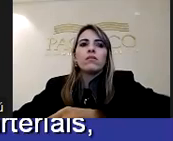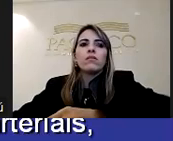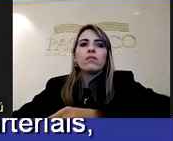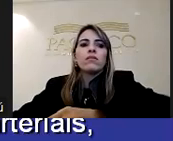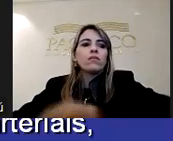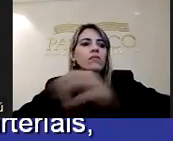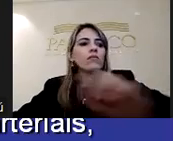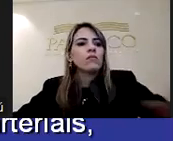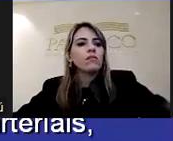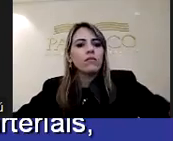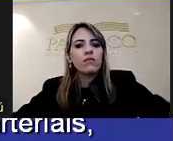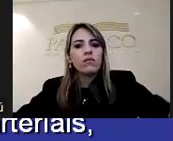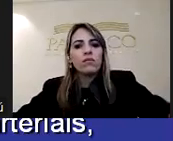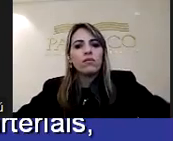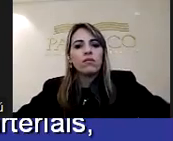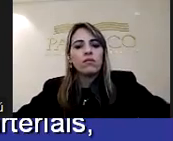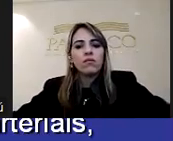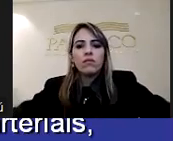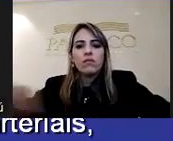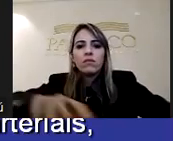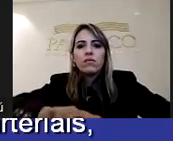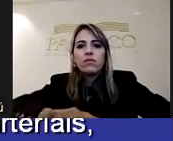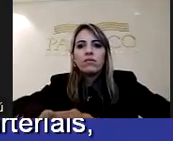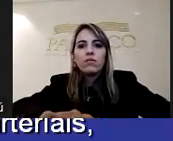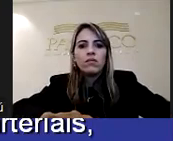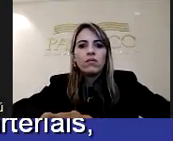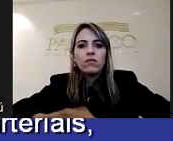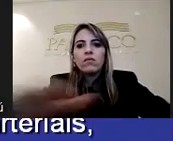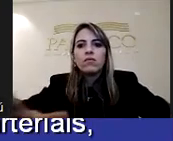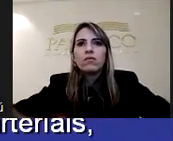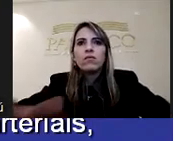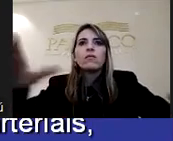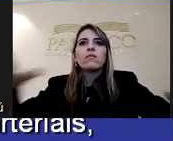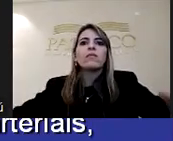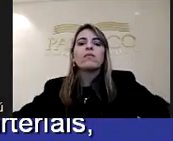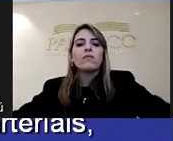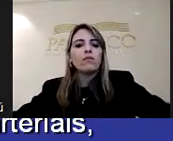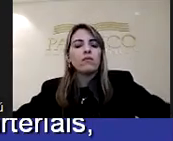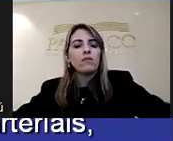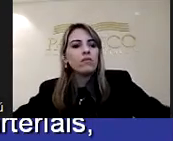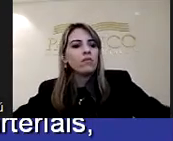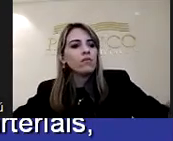Então, uma das causas, além de perturbações congênitas nesta função do aparelho genital,